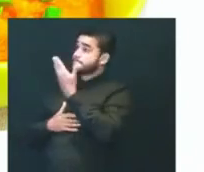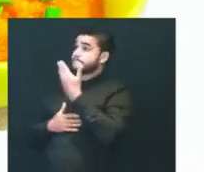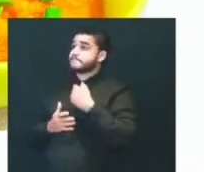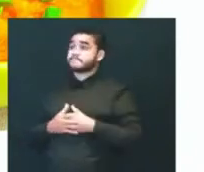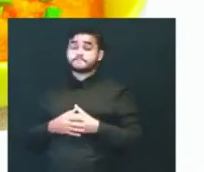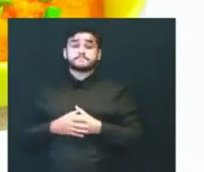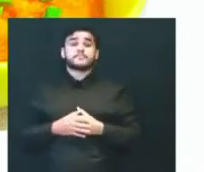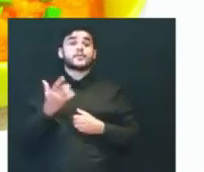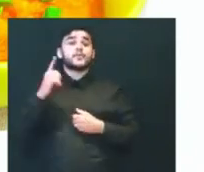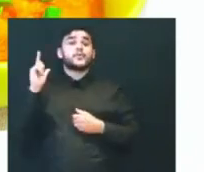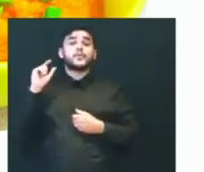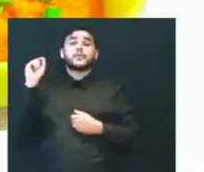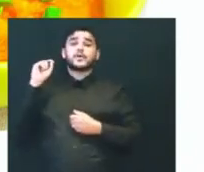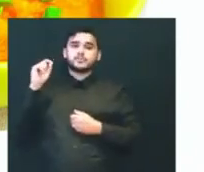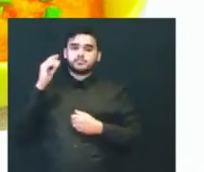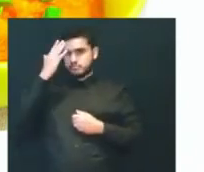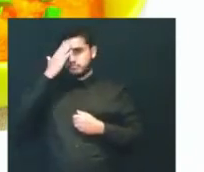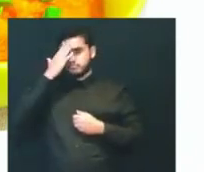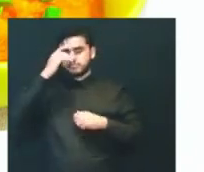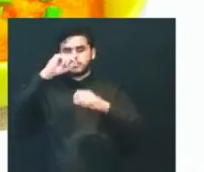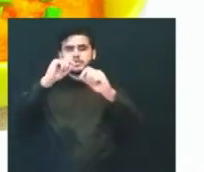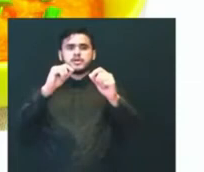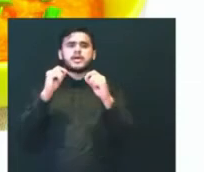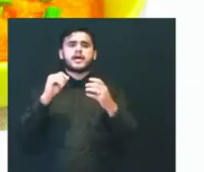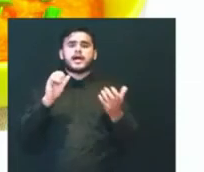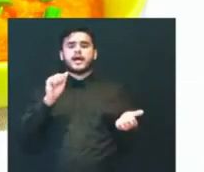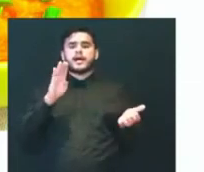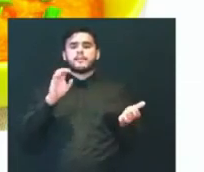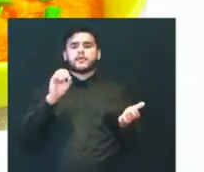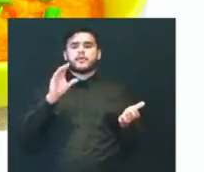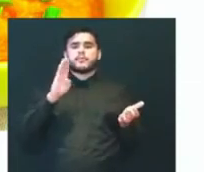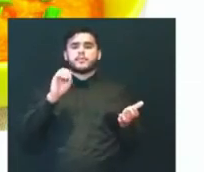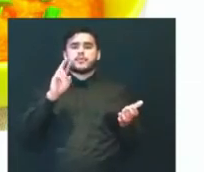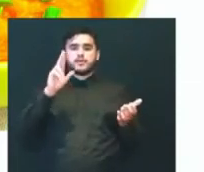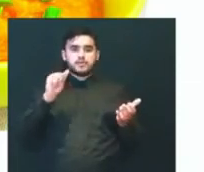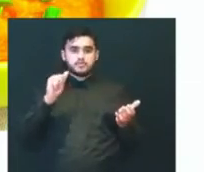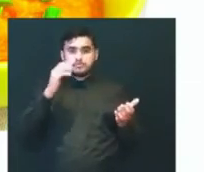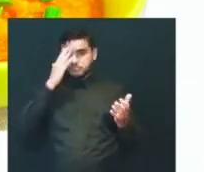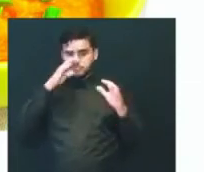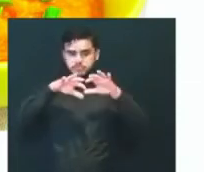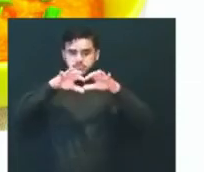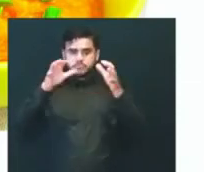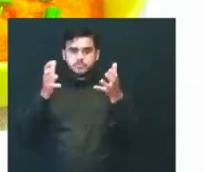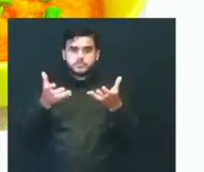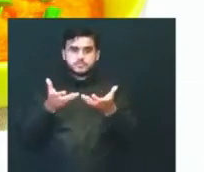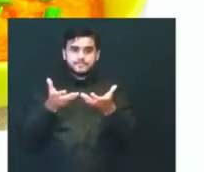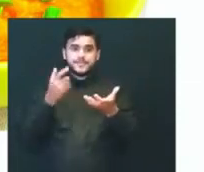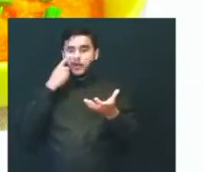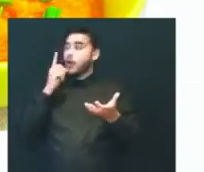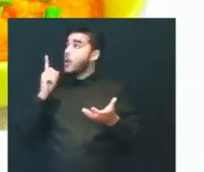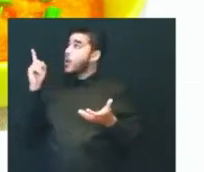melhor à preparação, é purê de abóbora. E nesses purês, a gente ainda pode fortalecer ele, por exemplo. Faz um purê com